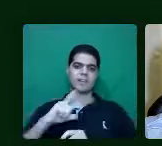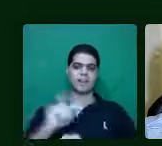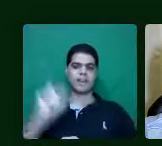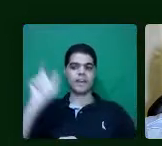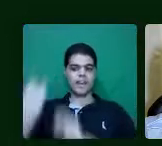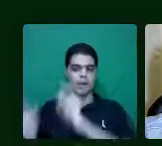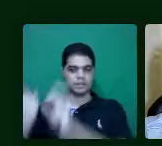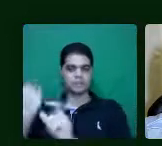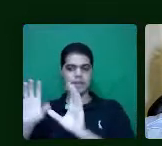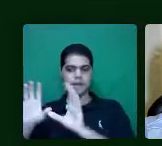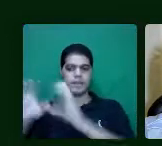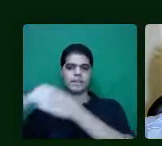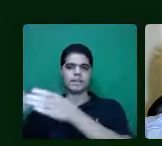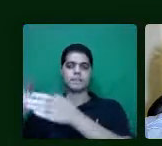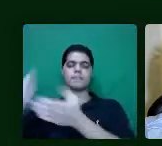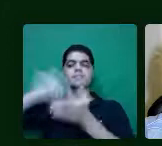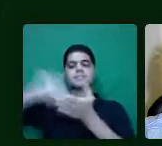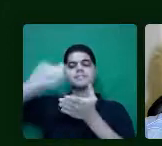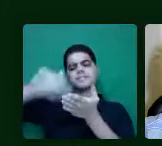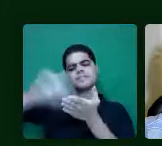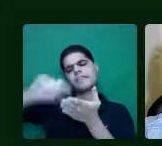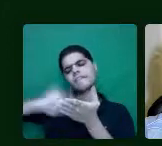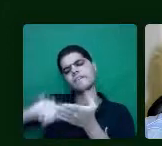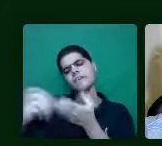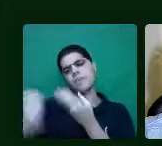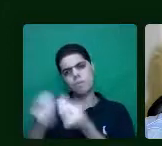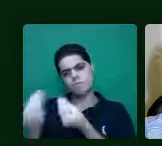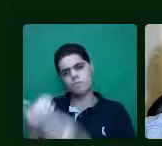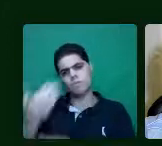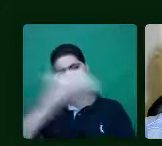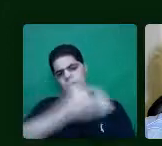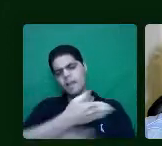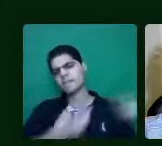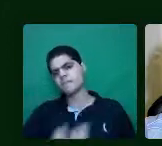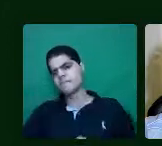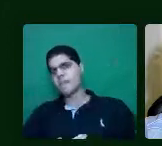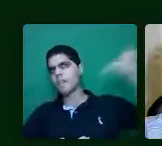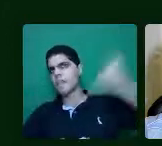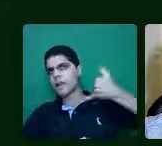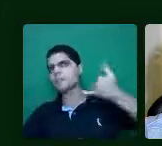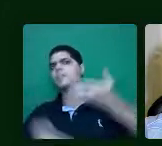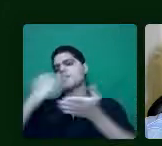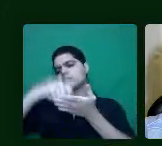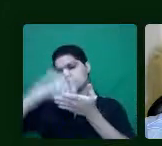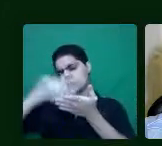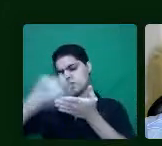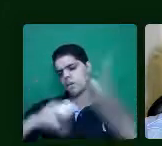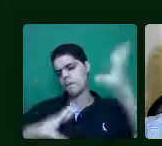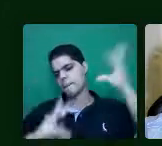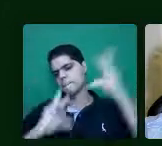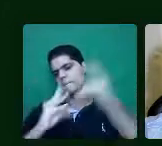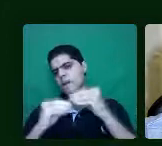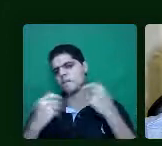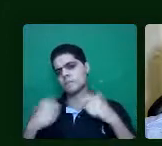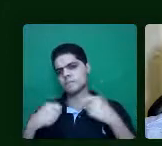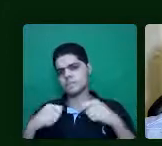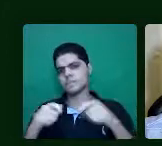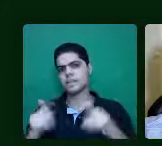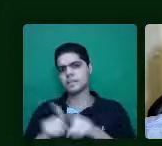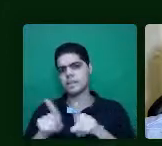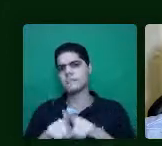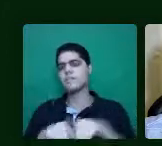inclusive, escrever o feedback de algum mentor que eles tiveram mentoria, tá? Então, o papel do mentor